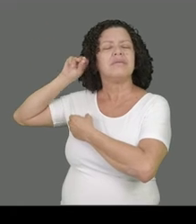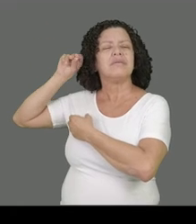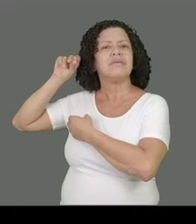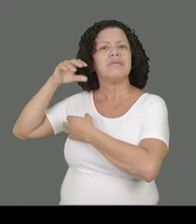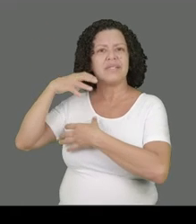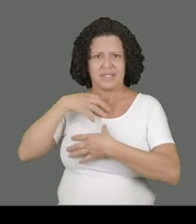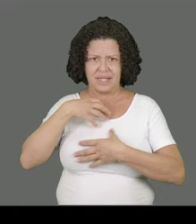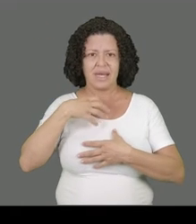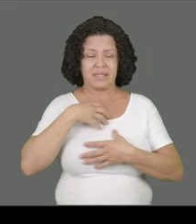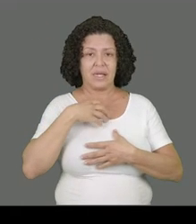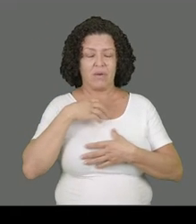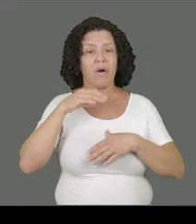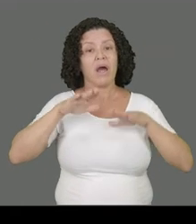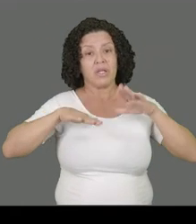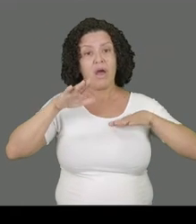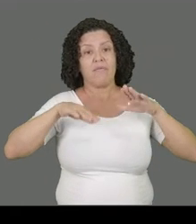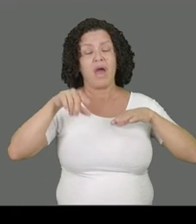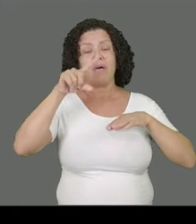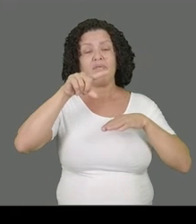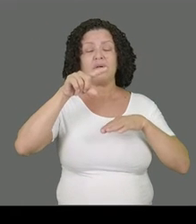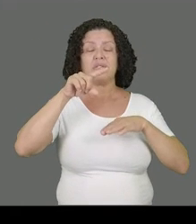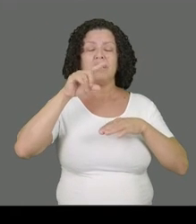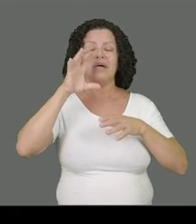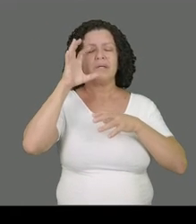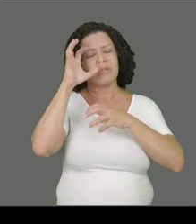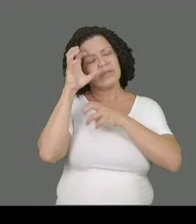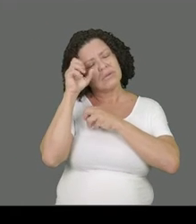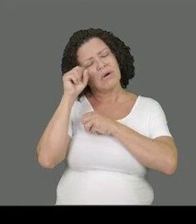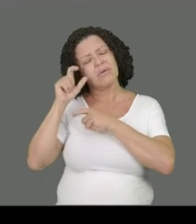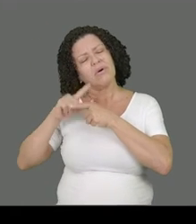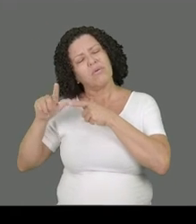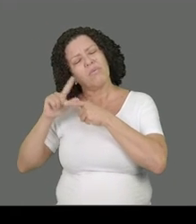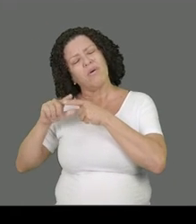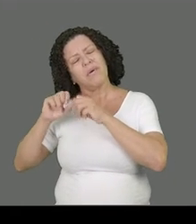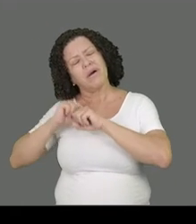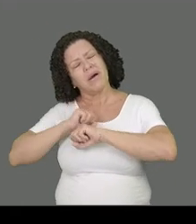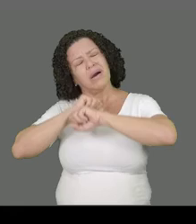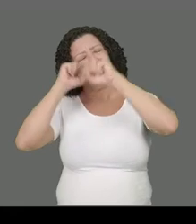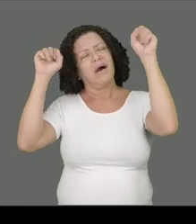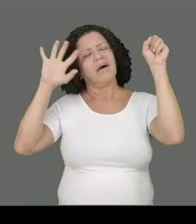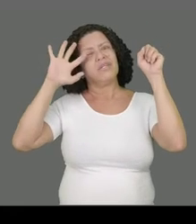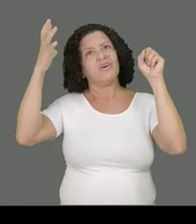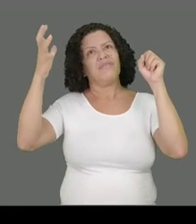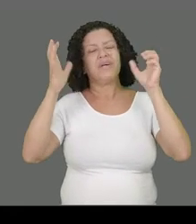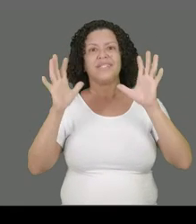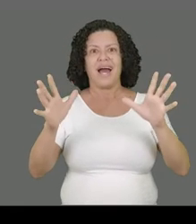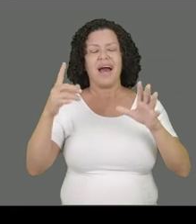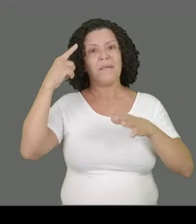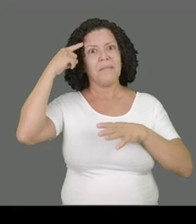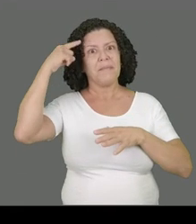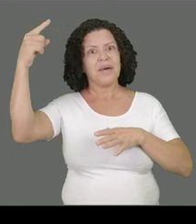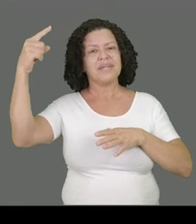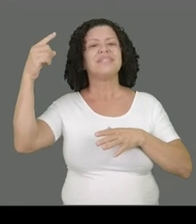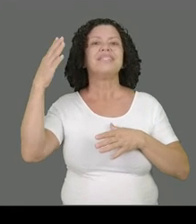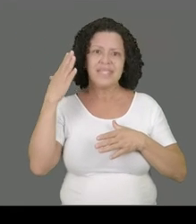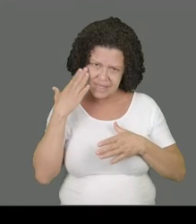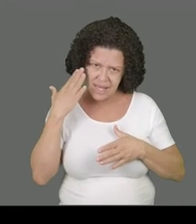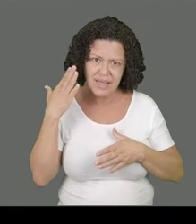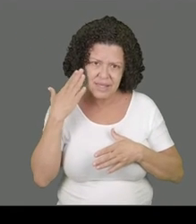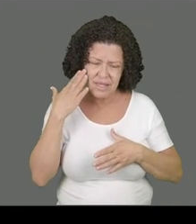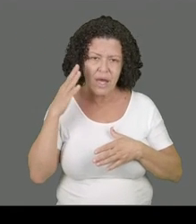nunca vão ser recusados. Às vezes a gente deita com um problema e acorda com uma solução. A gente